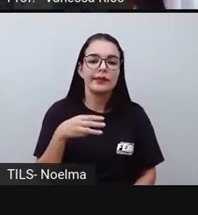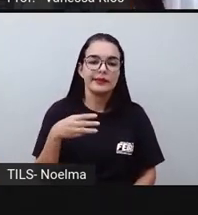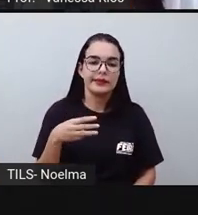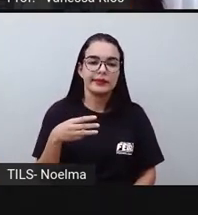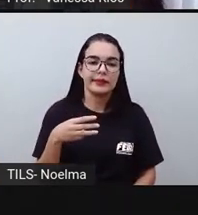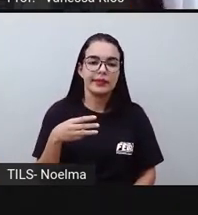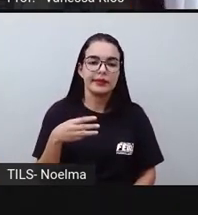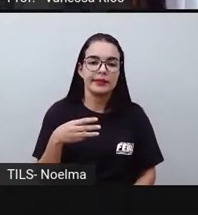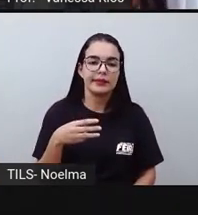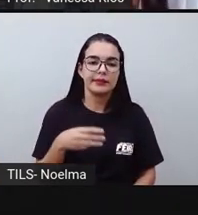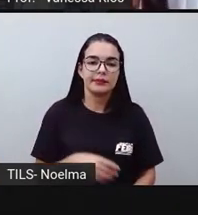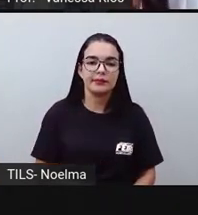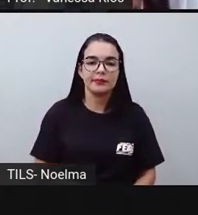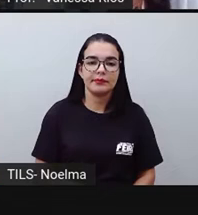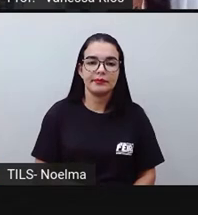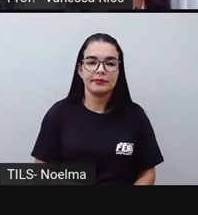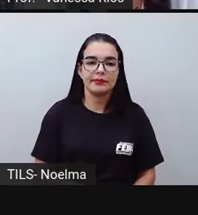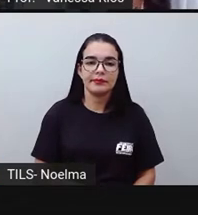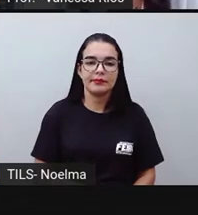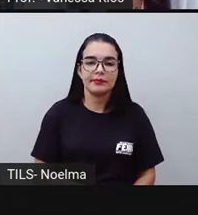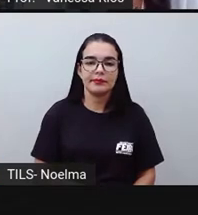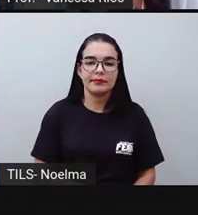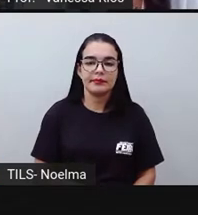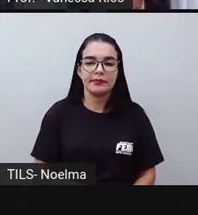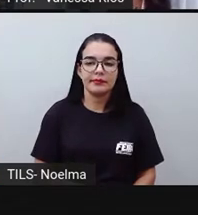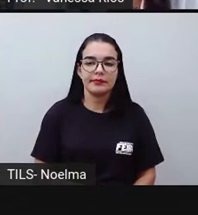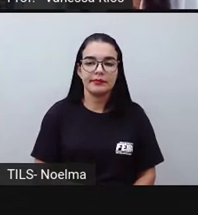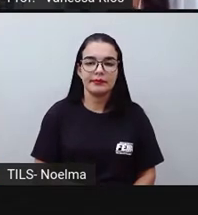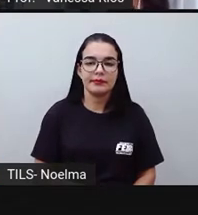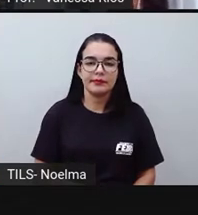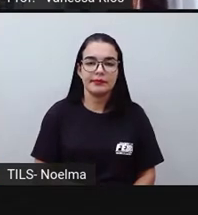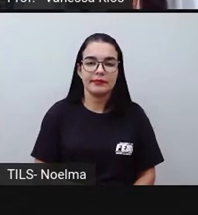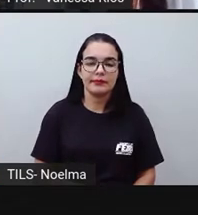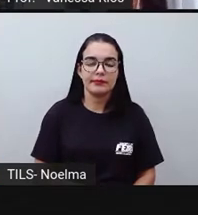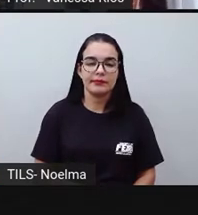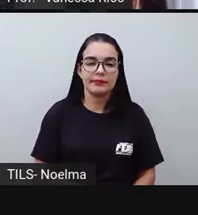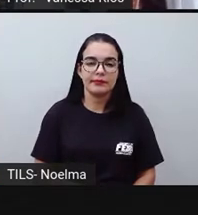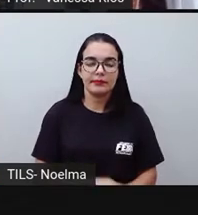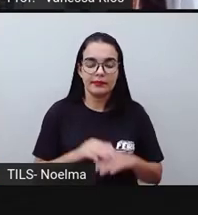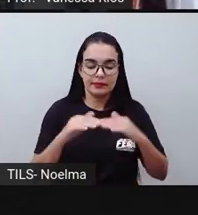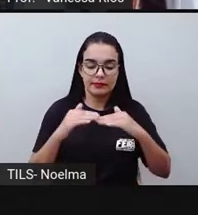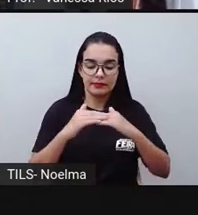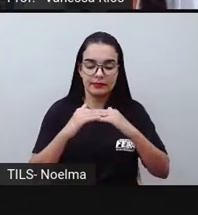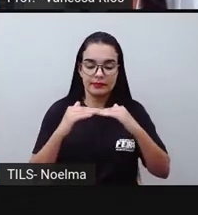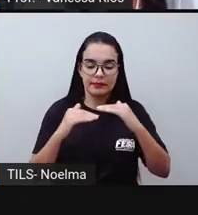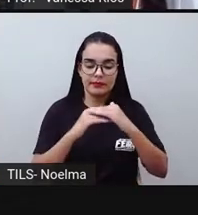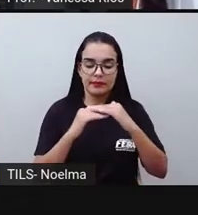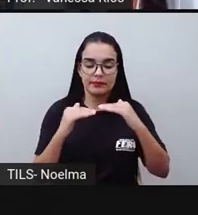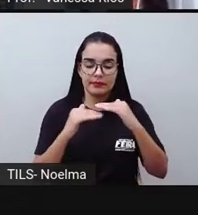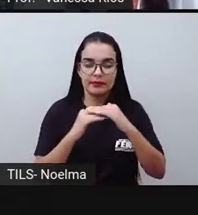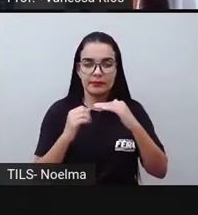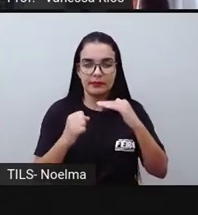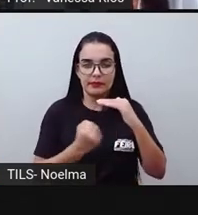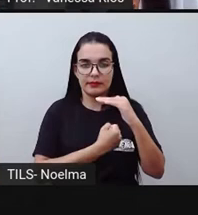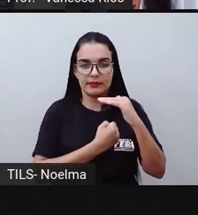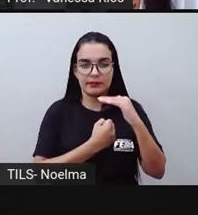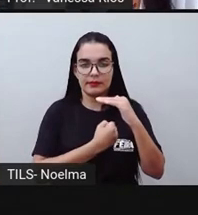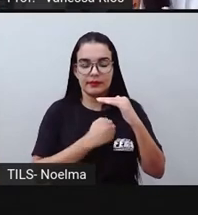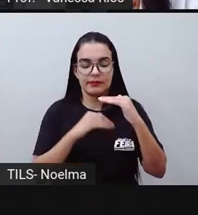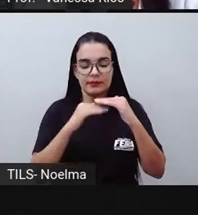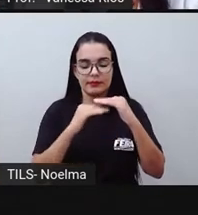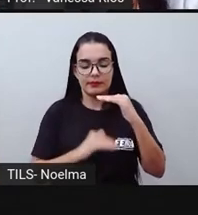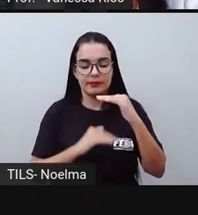a 3. E onde é que a gente coloca esse resultado? Embaixo, justamente, né, do número 3, que é o número que